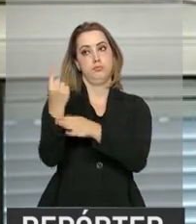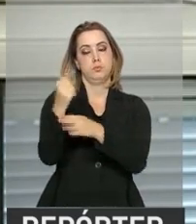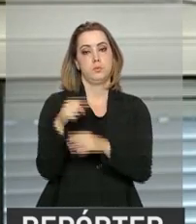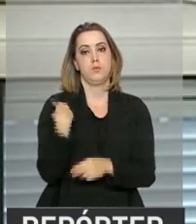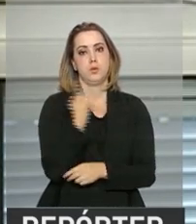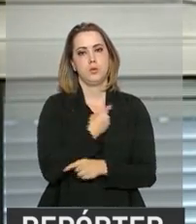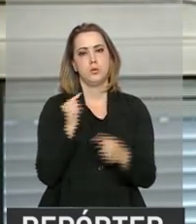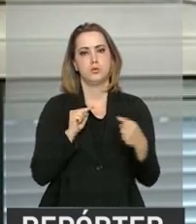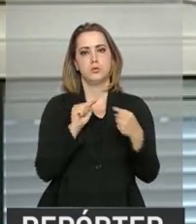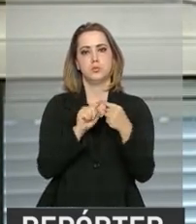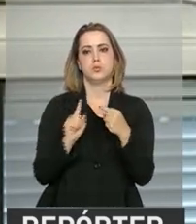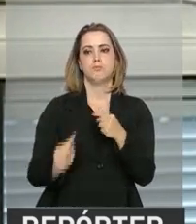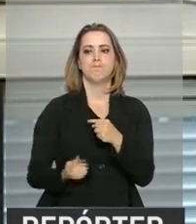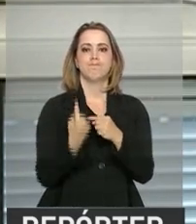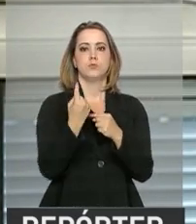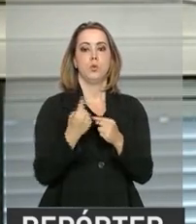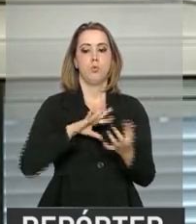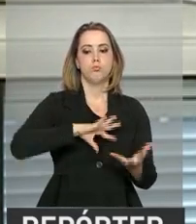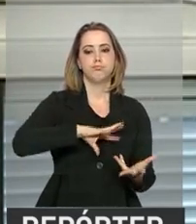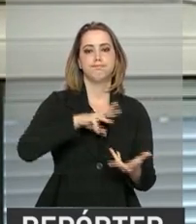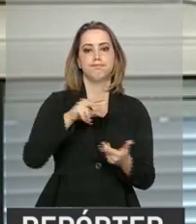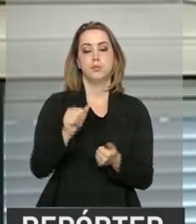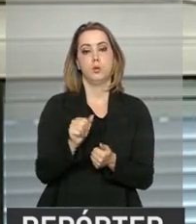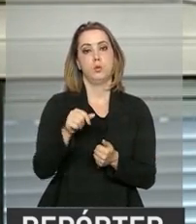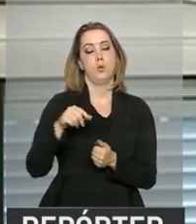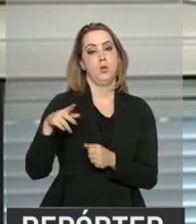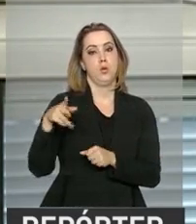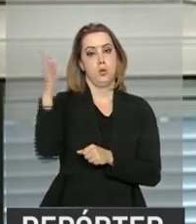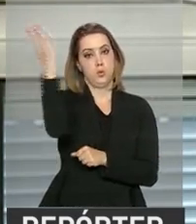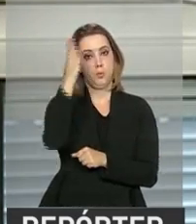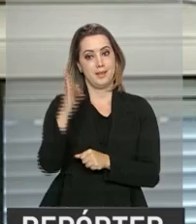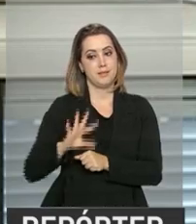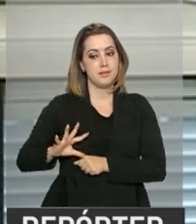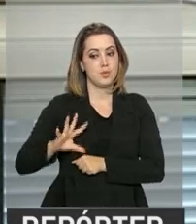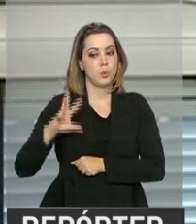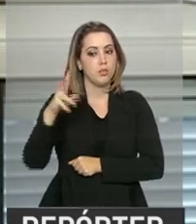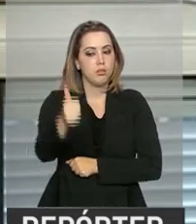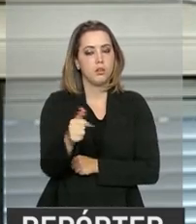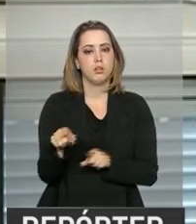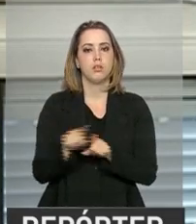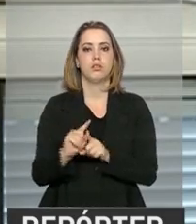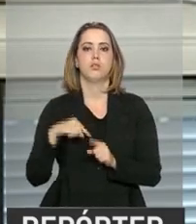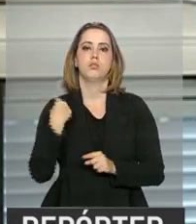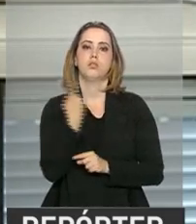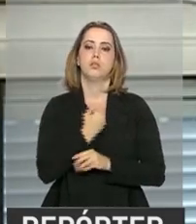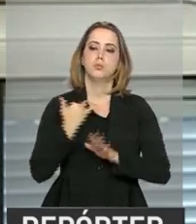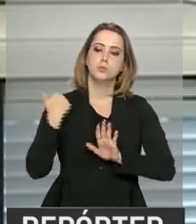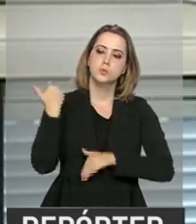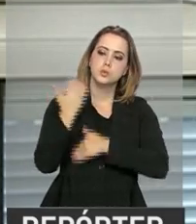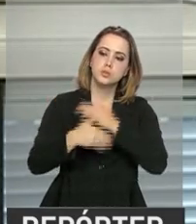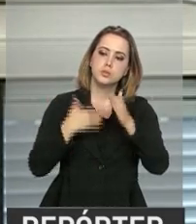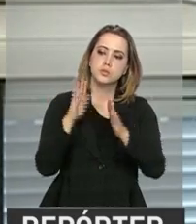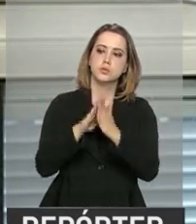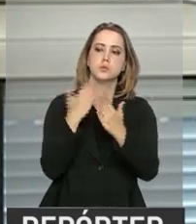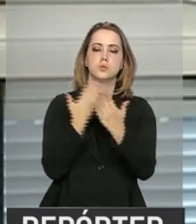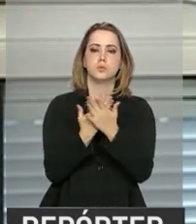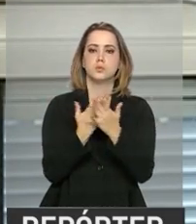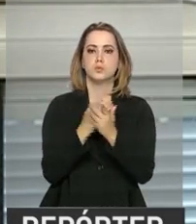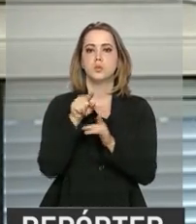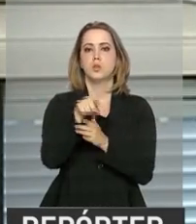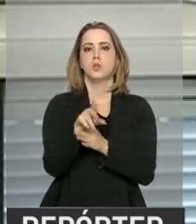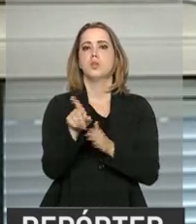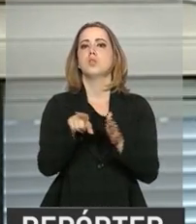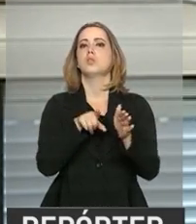objetivo é buscar a universalização do serviço esse vai ser o norte aí a partir daí nós vamos através do estudo que será feito por uma consultoria